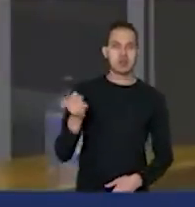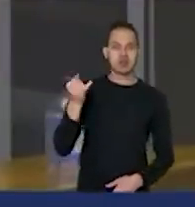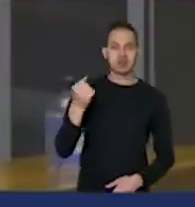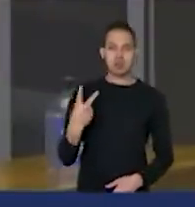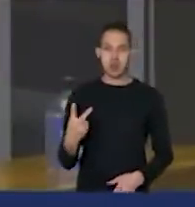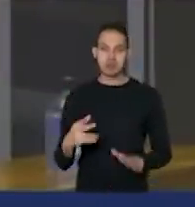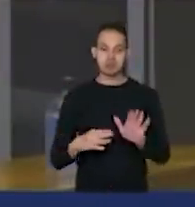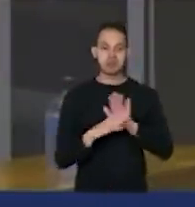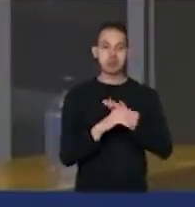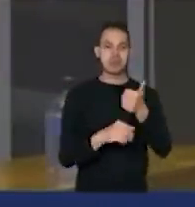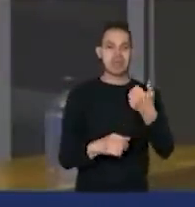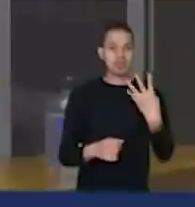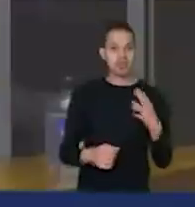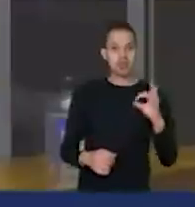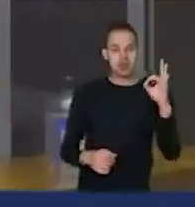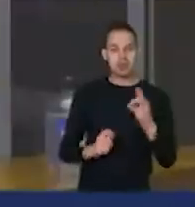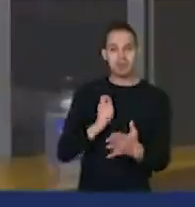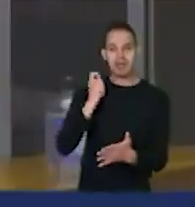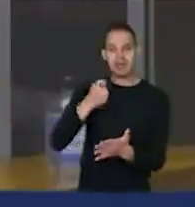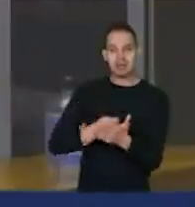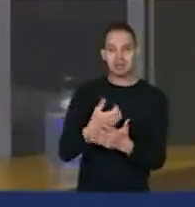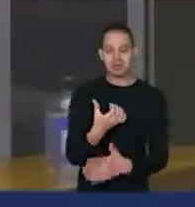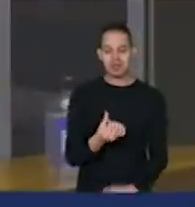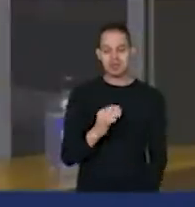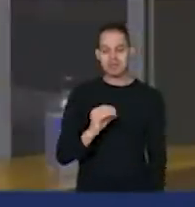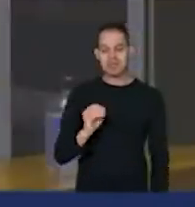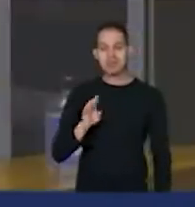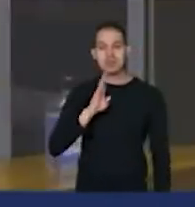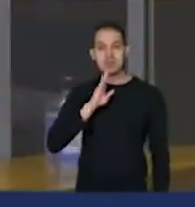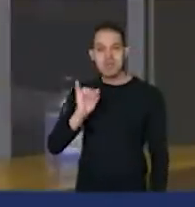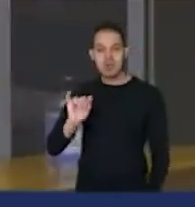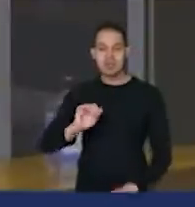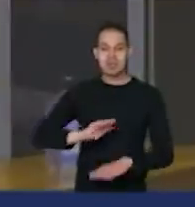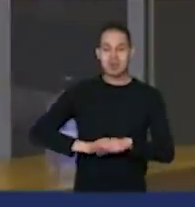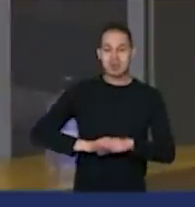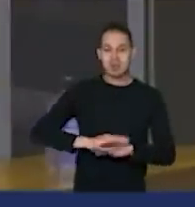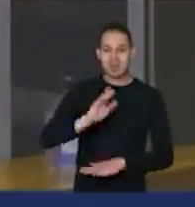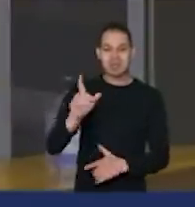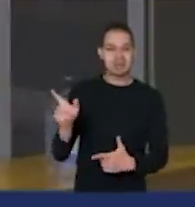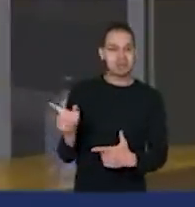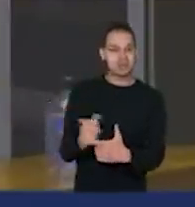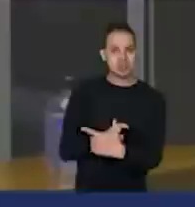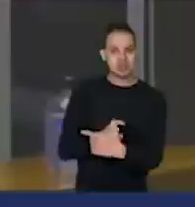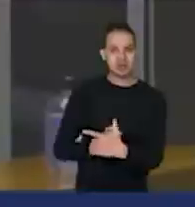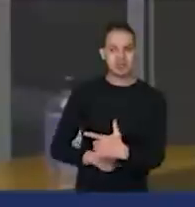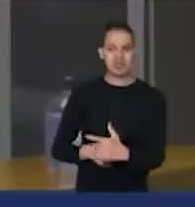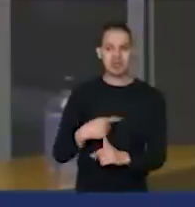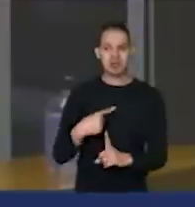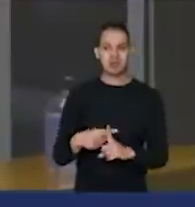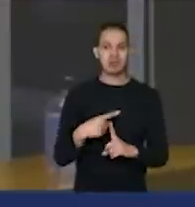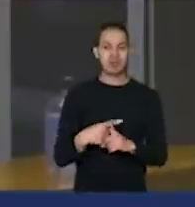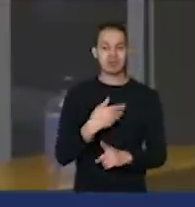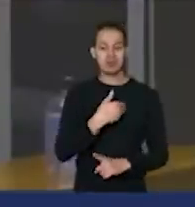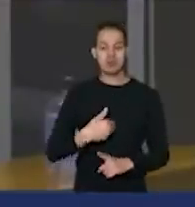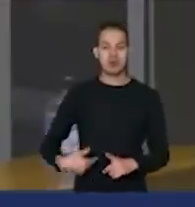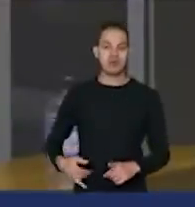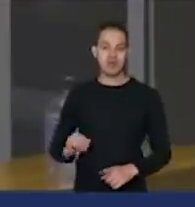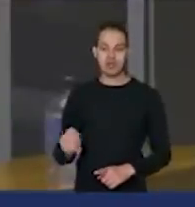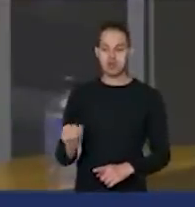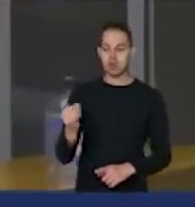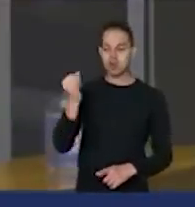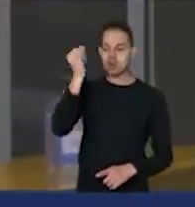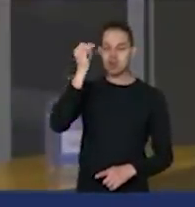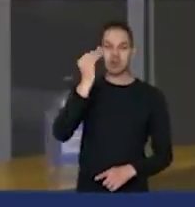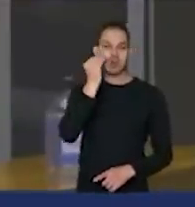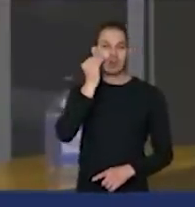14%, a gente está pagando 600 bilhões de reais a mais em dívida, porque o governo tentou baixar o juro na marretada. A